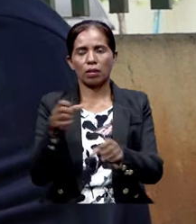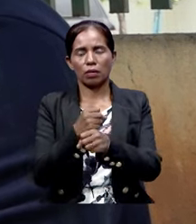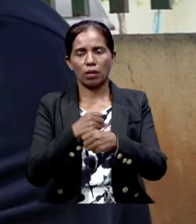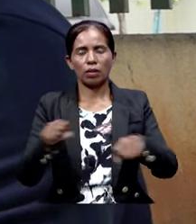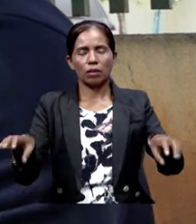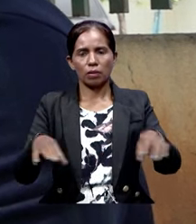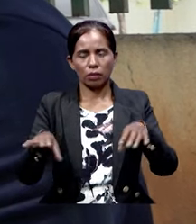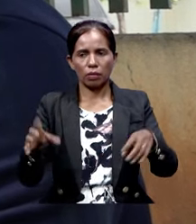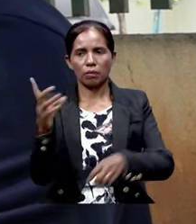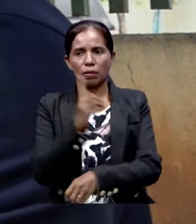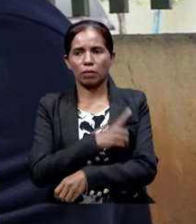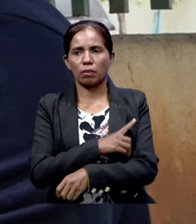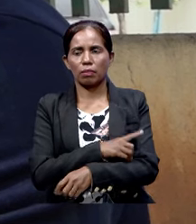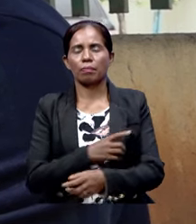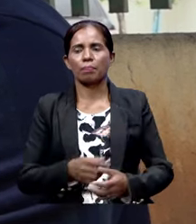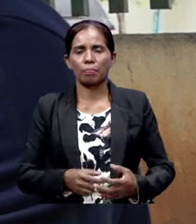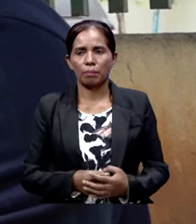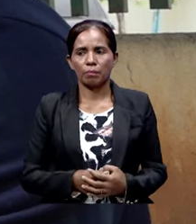servis ya lor-lor.